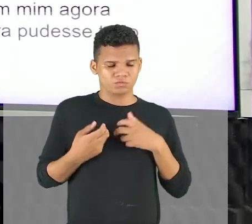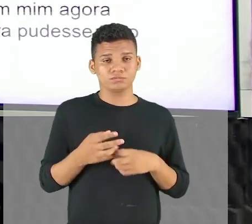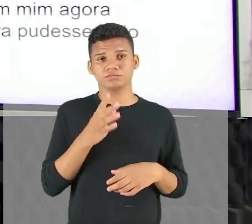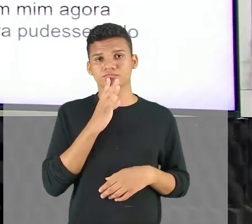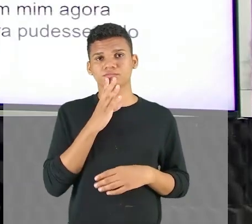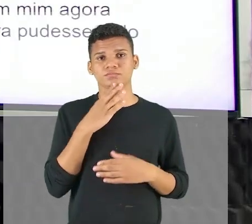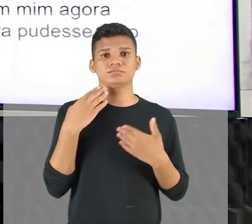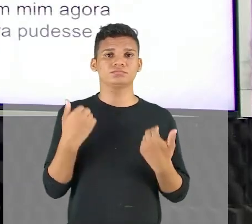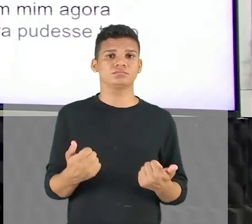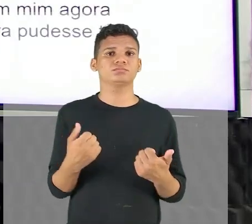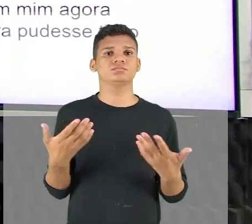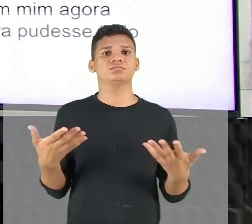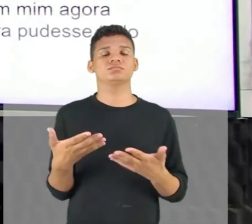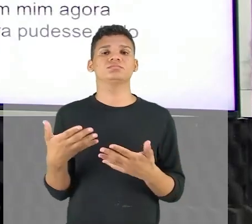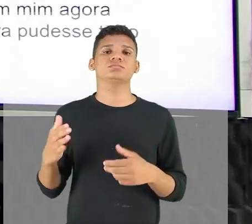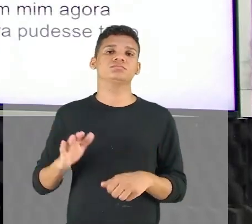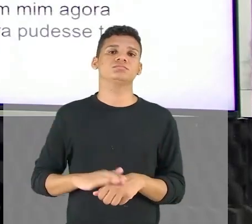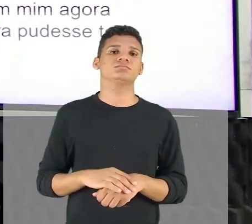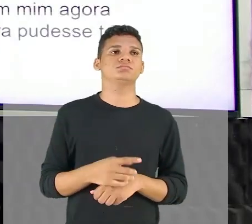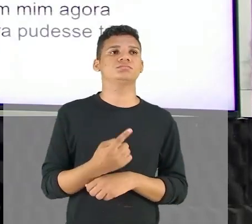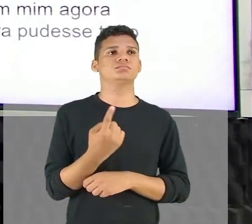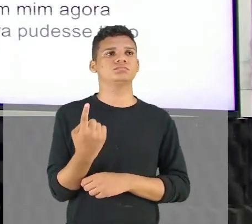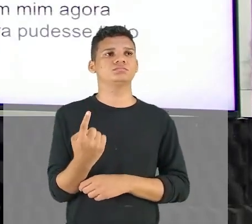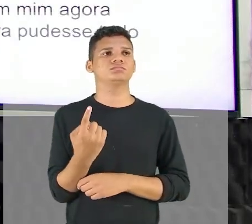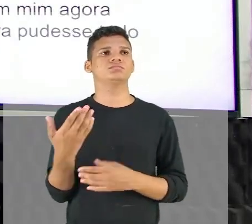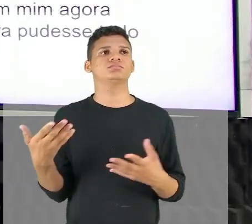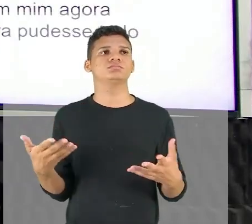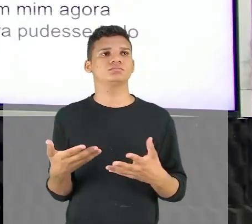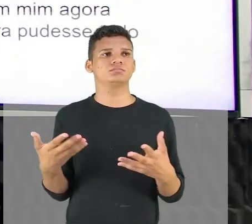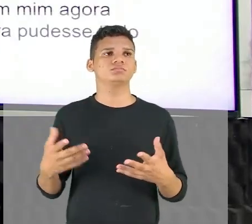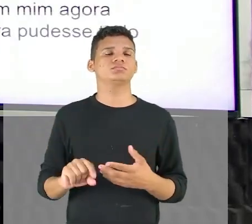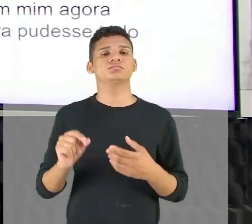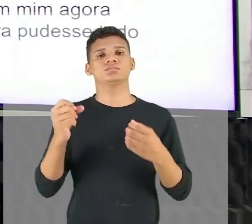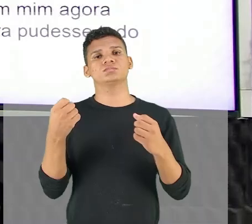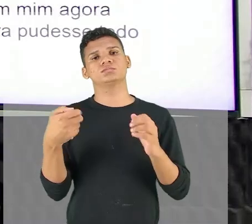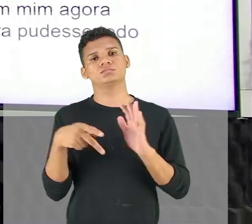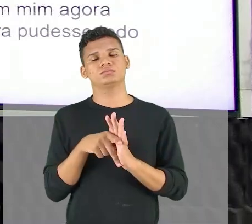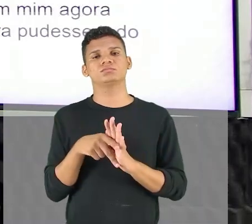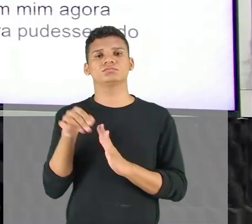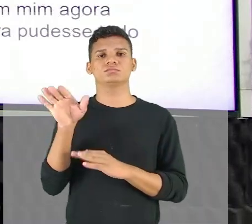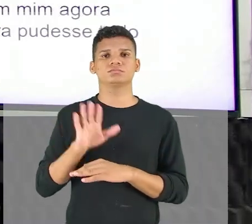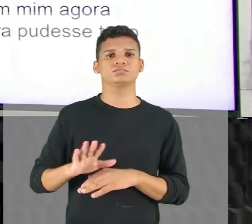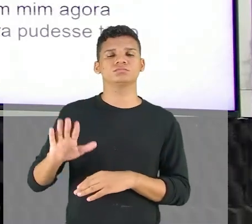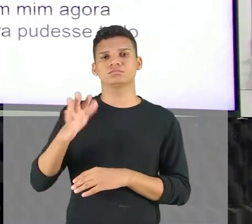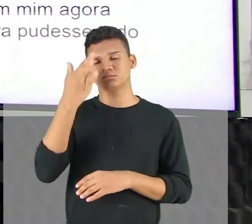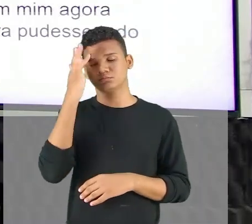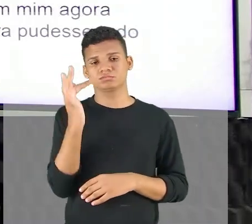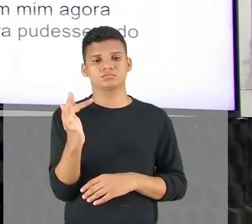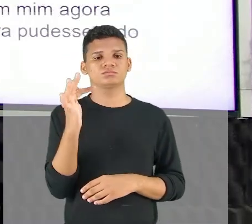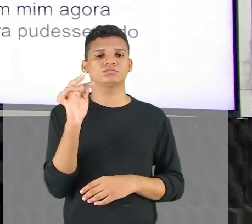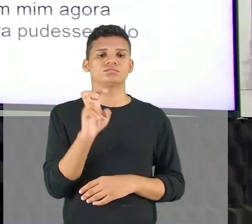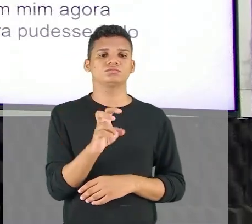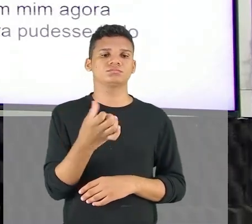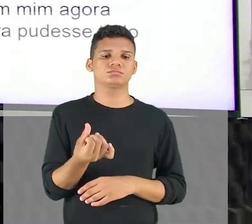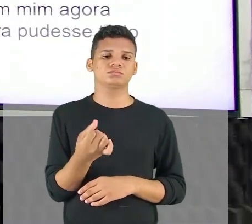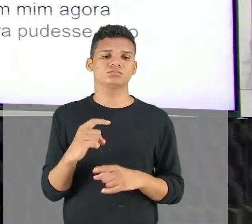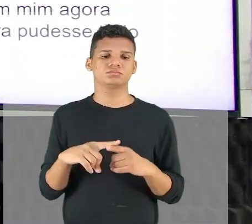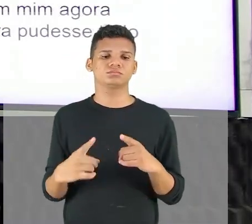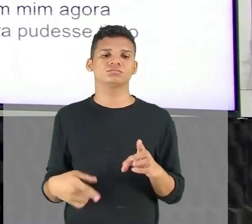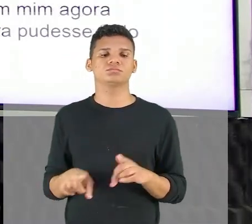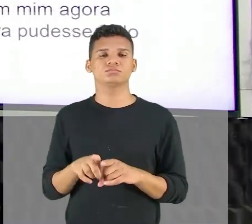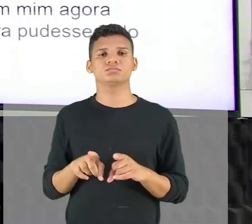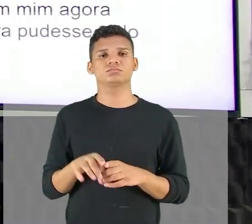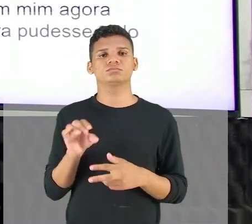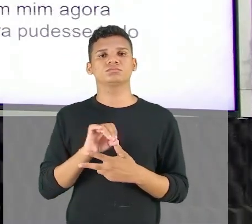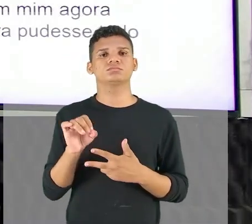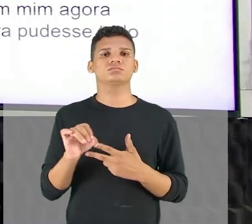Beleza, pessoal? Vamos para mais uma questão, aqui é de algumas áreas da filosofia. É uma questão de número 56, ela é uma questão do